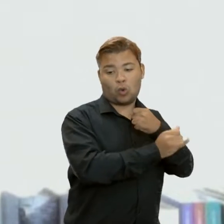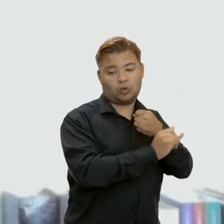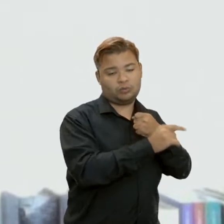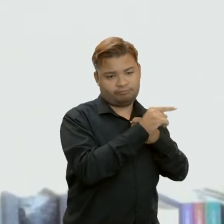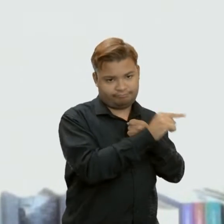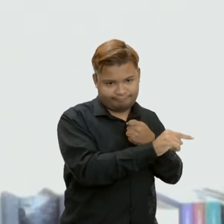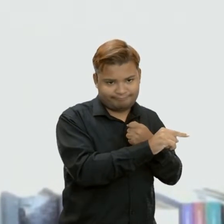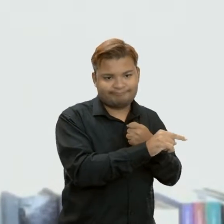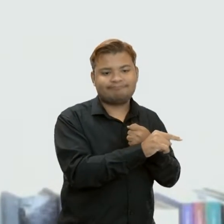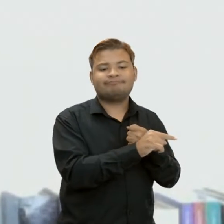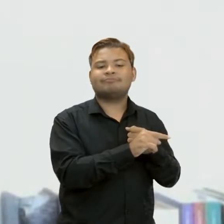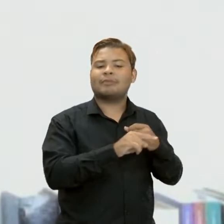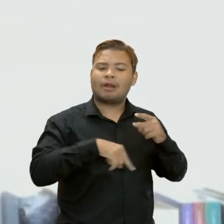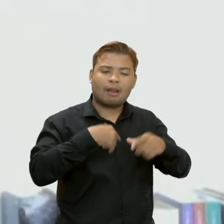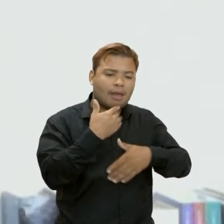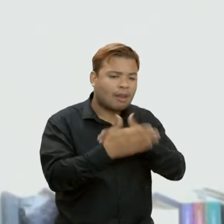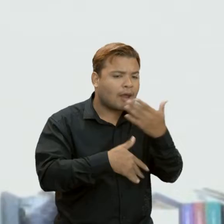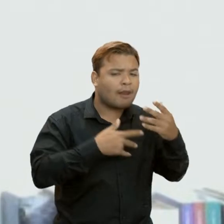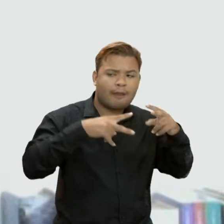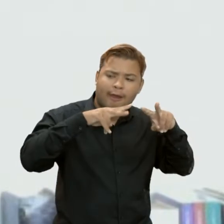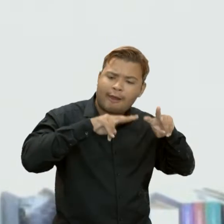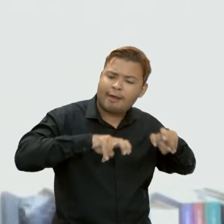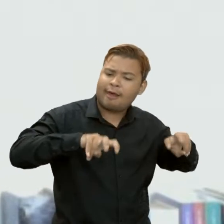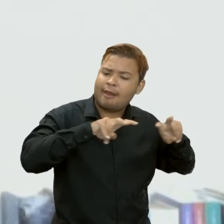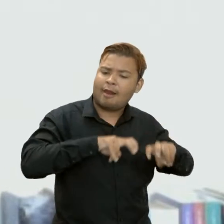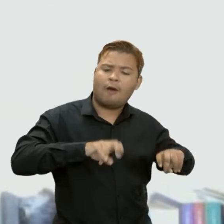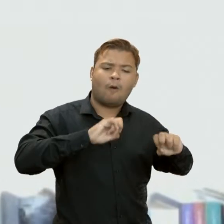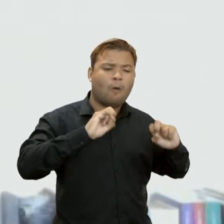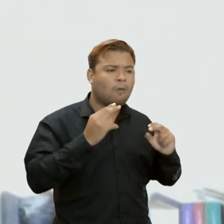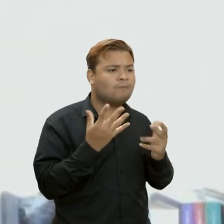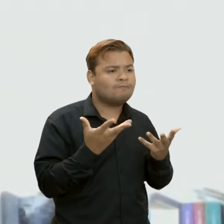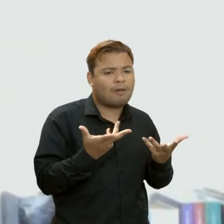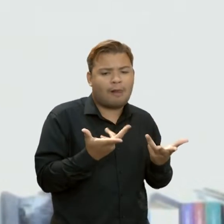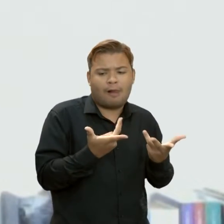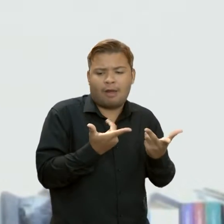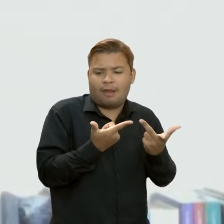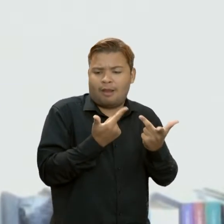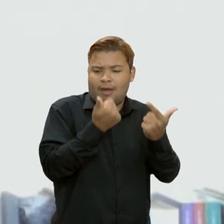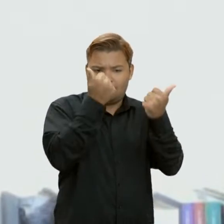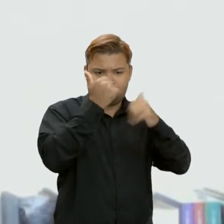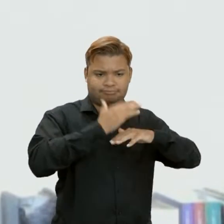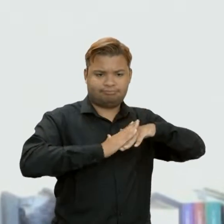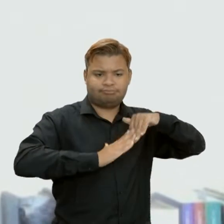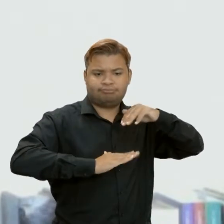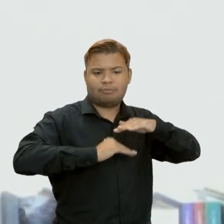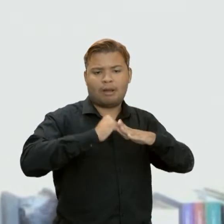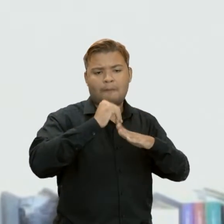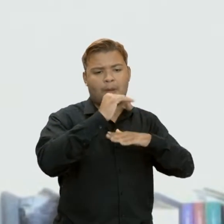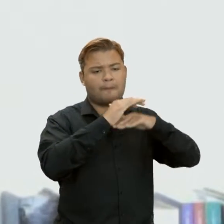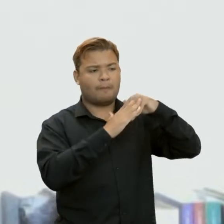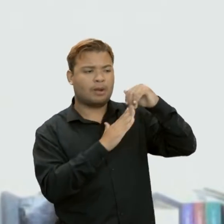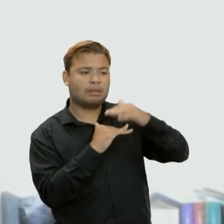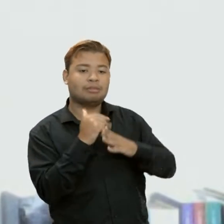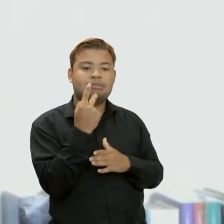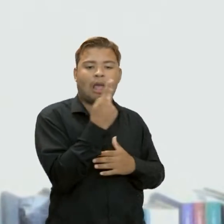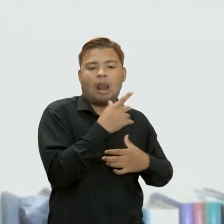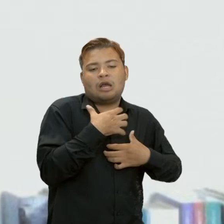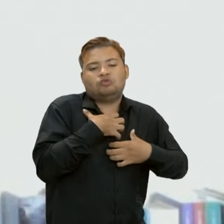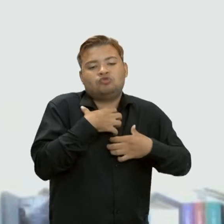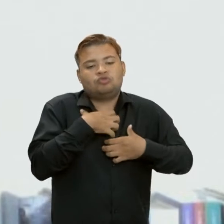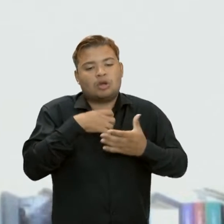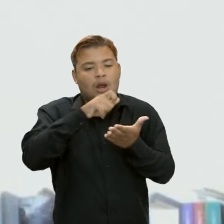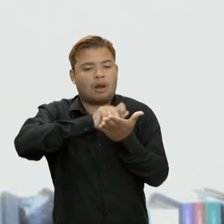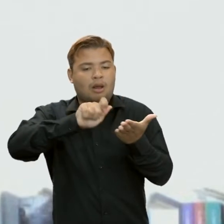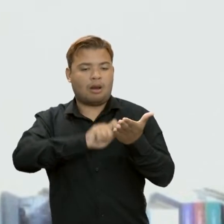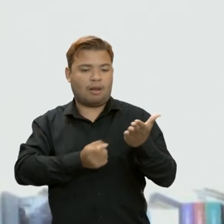vamos assim dizer, afunilando ou lapidando, né? Talvez seja uma palavra melhor, lapidando o seu estilo.